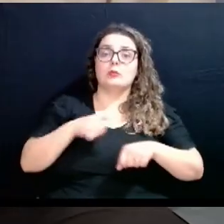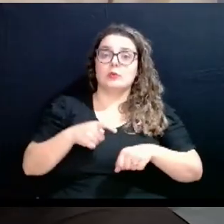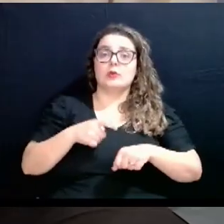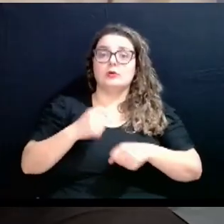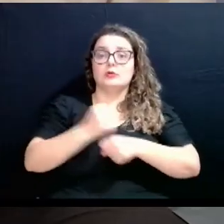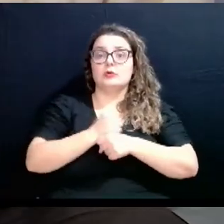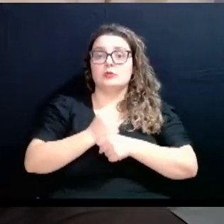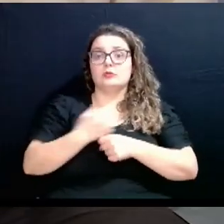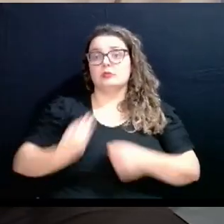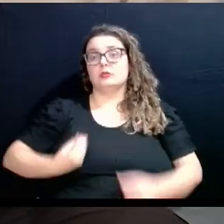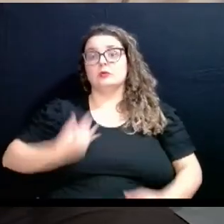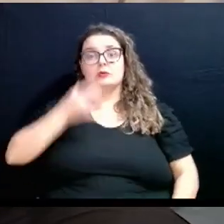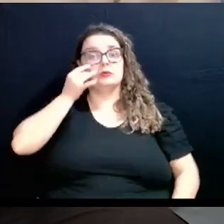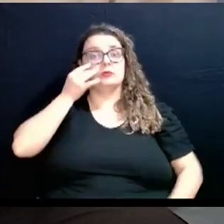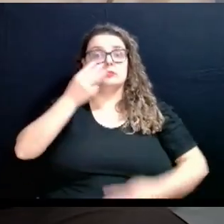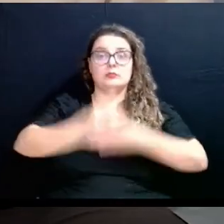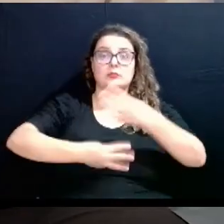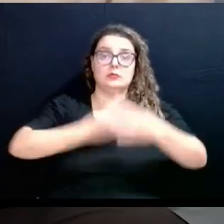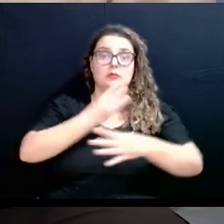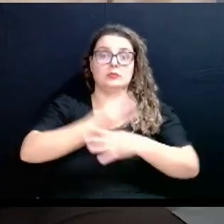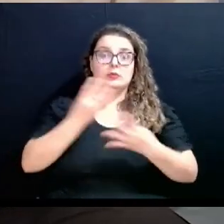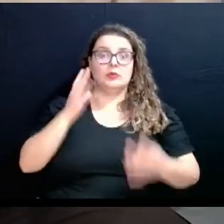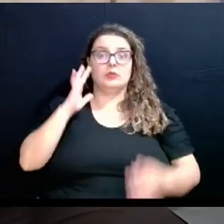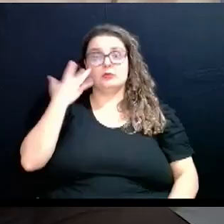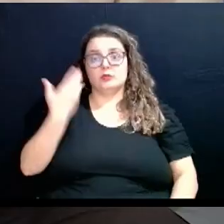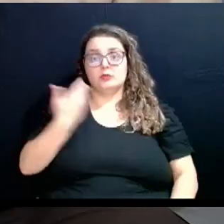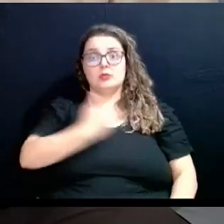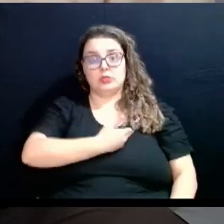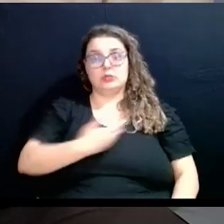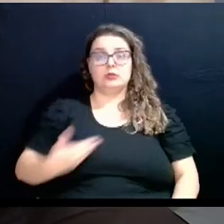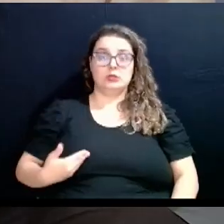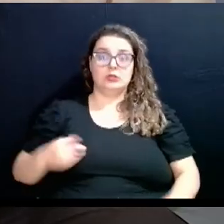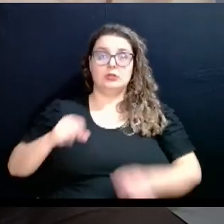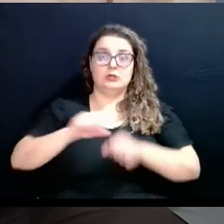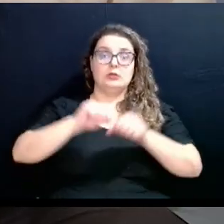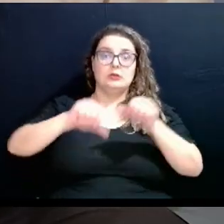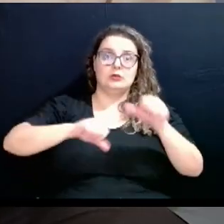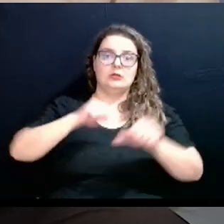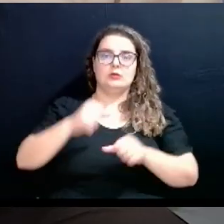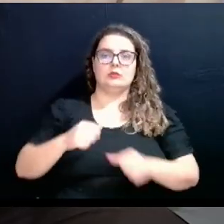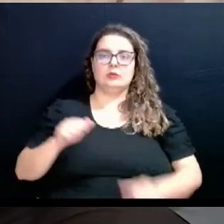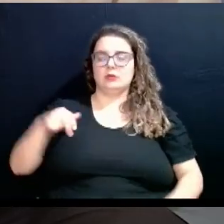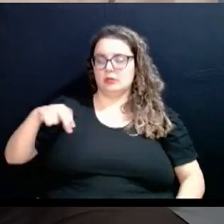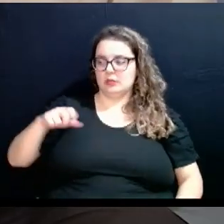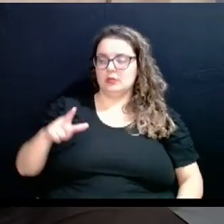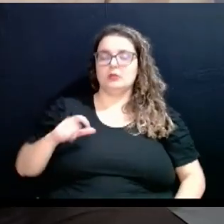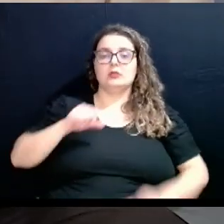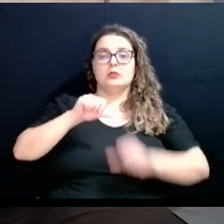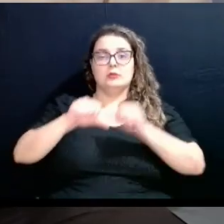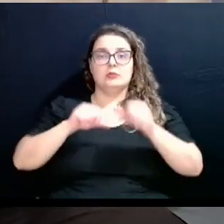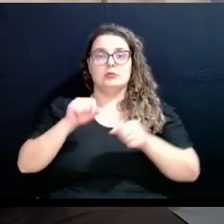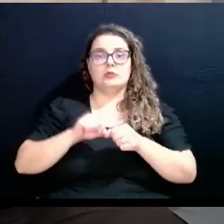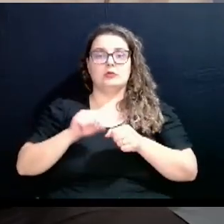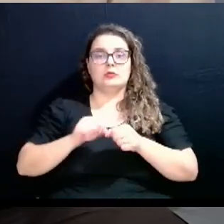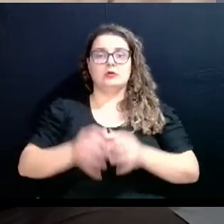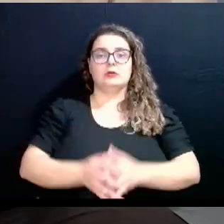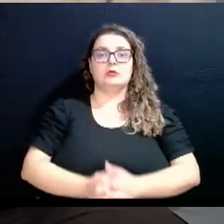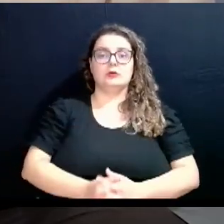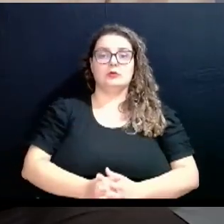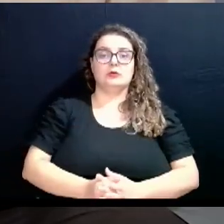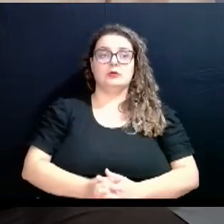você está. Eu pessoalmente não sei quando o governo, que é o governo que faz essa mudança, a ANEEL que faz essa mudança, né? A